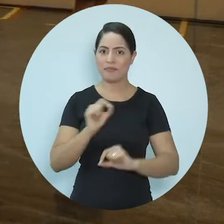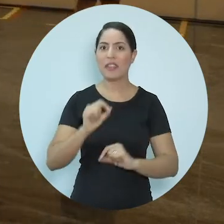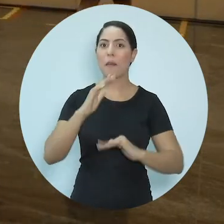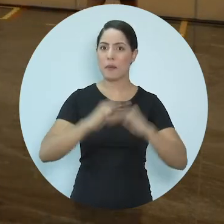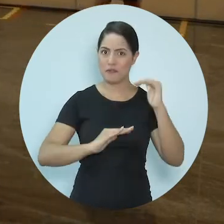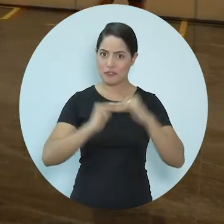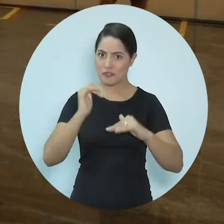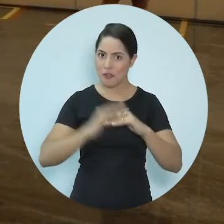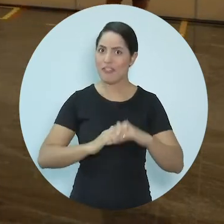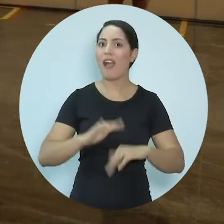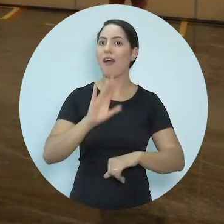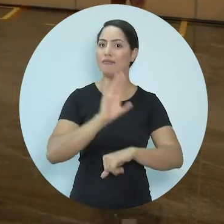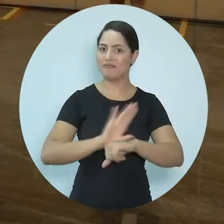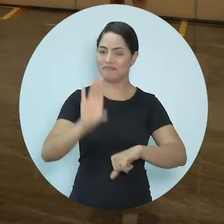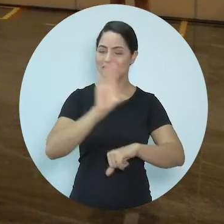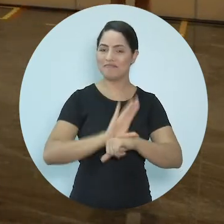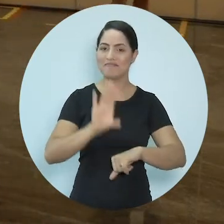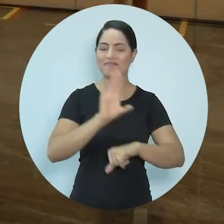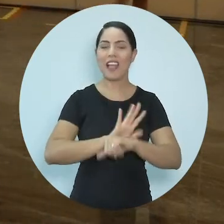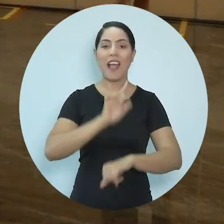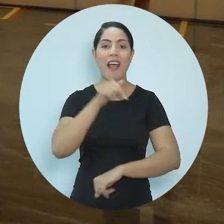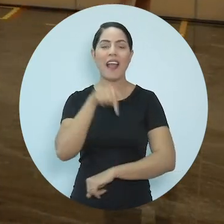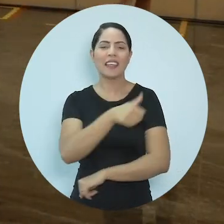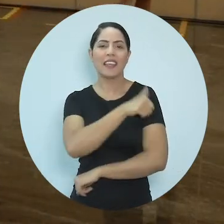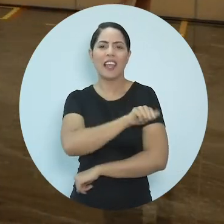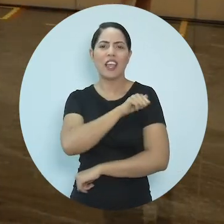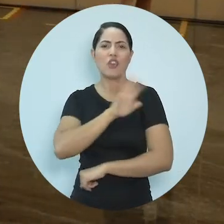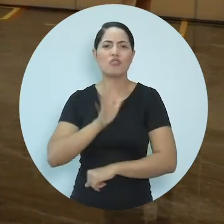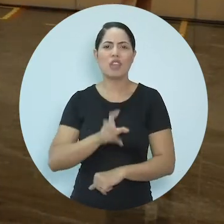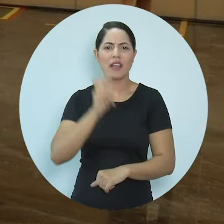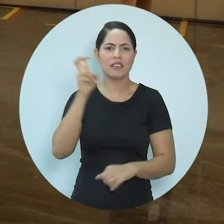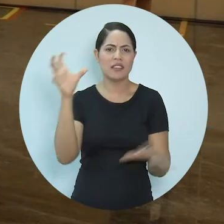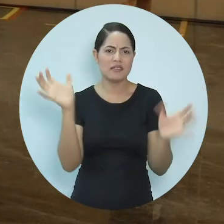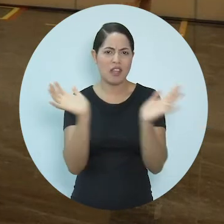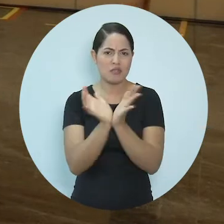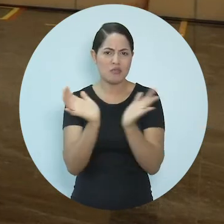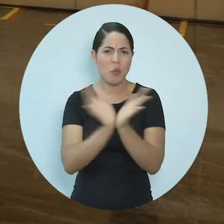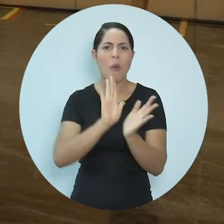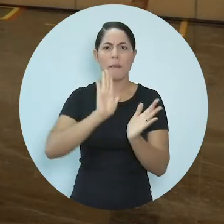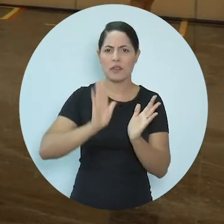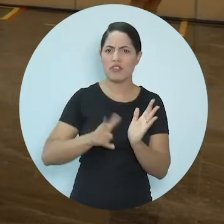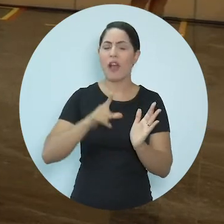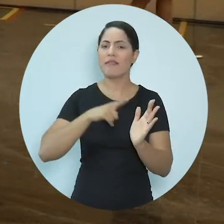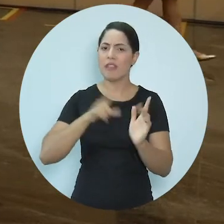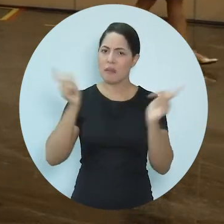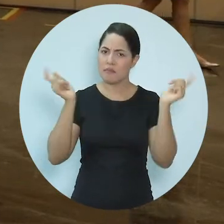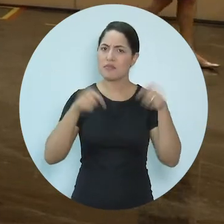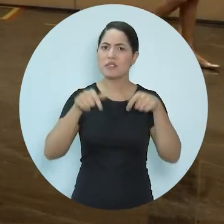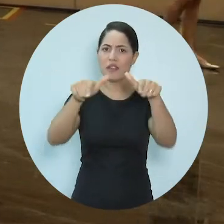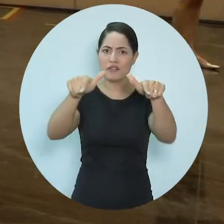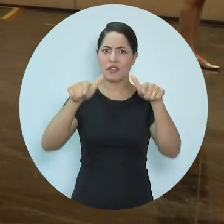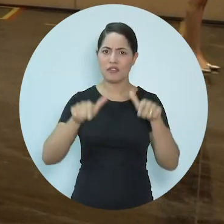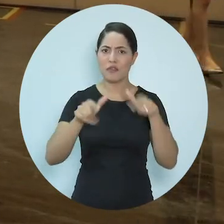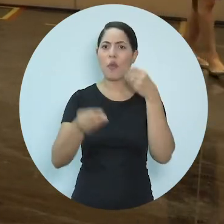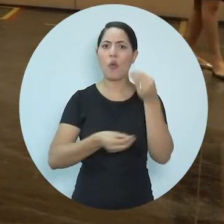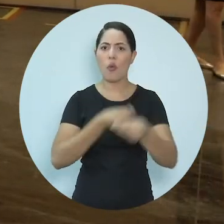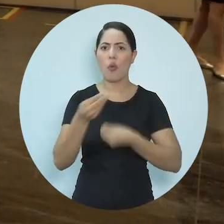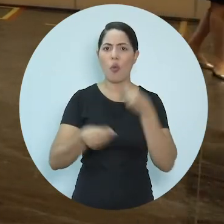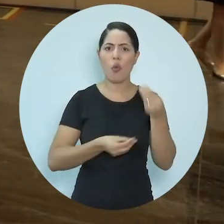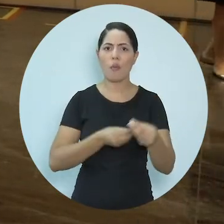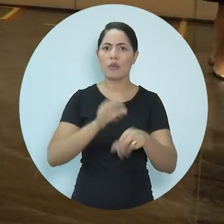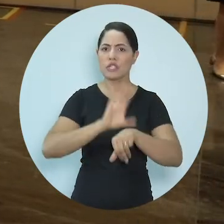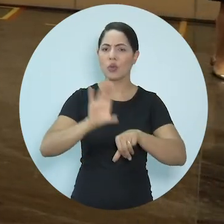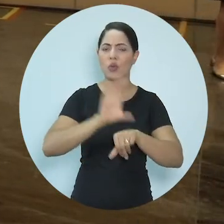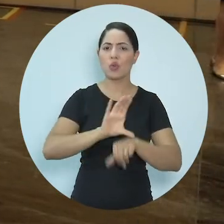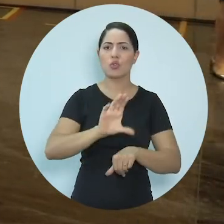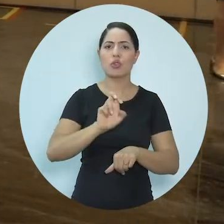na 5ª turma, que está dentro do projeto, e aquele que fizer o curso de certificação, que a gente já vai ver como